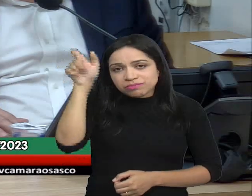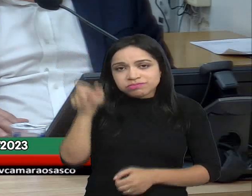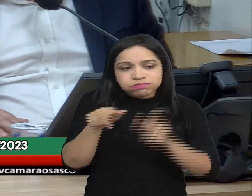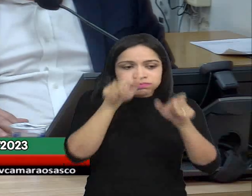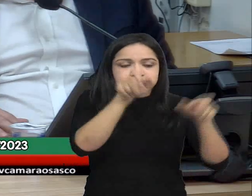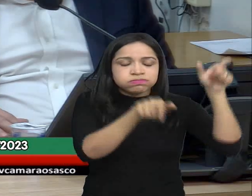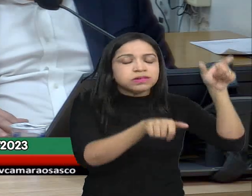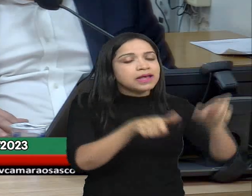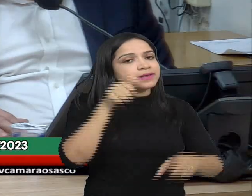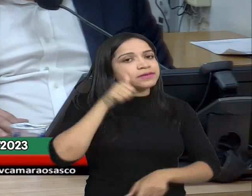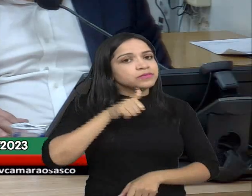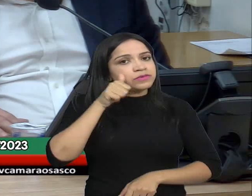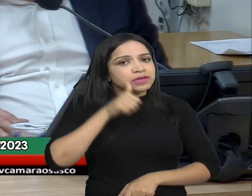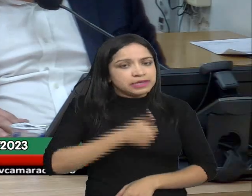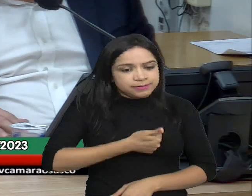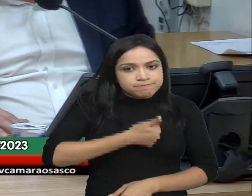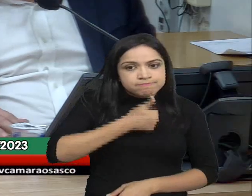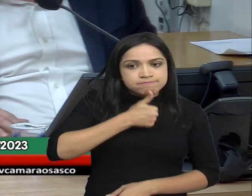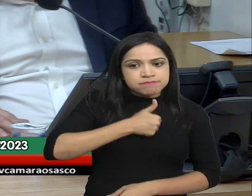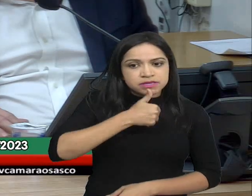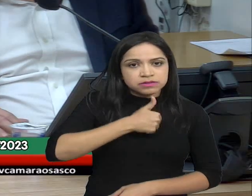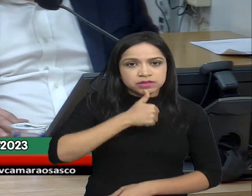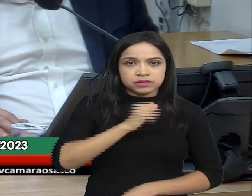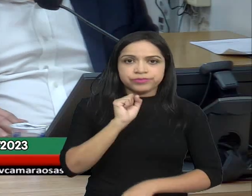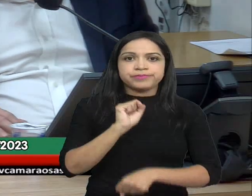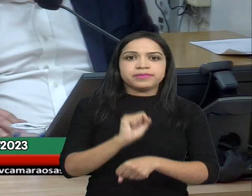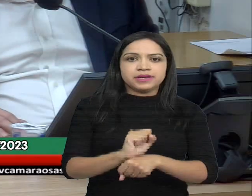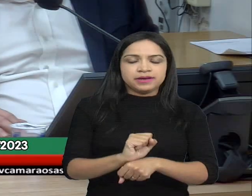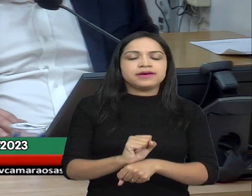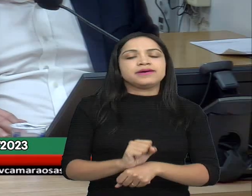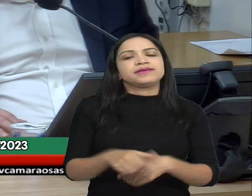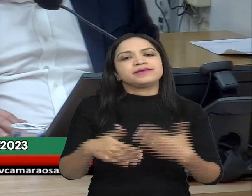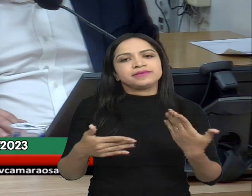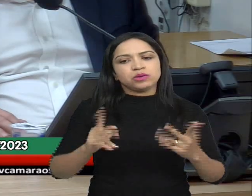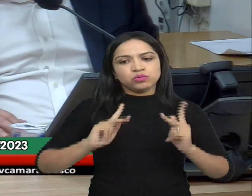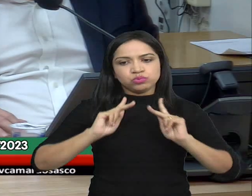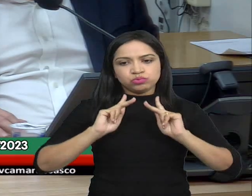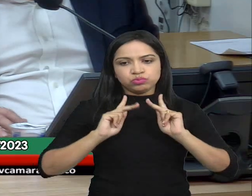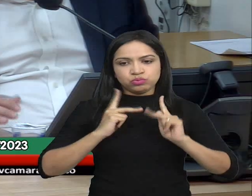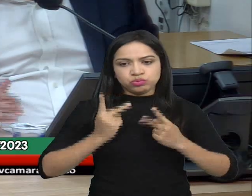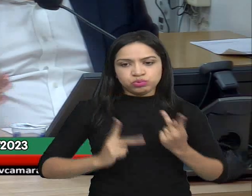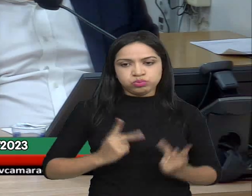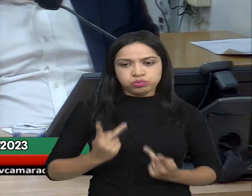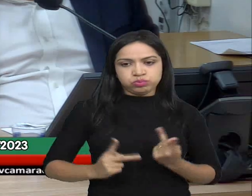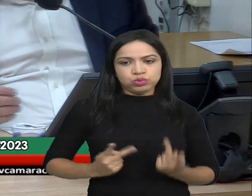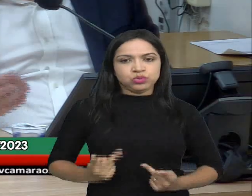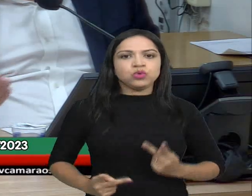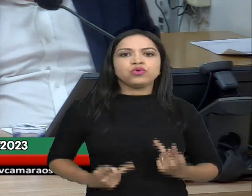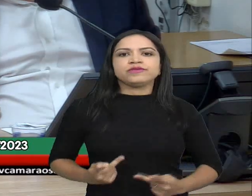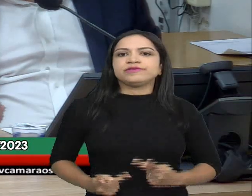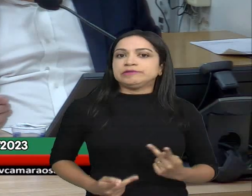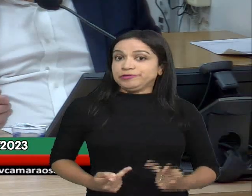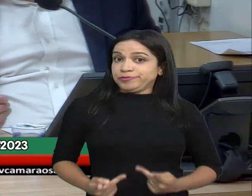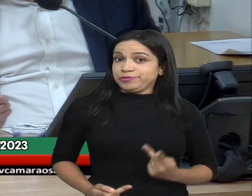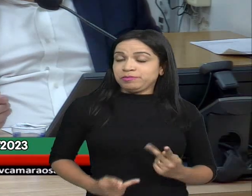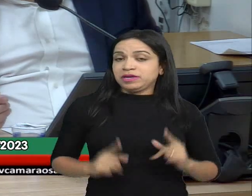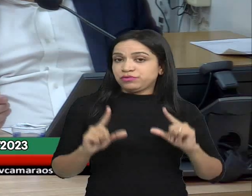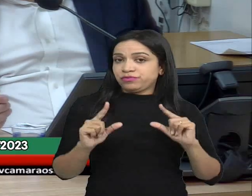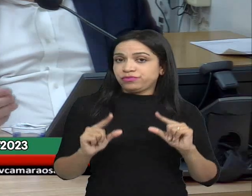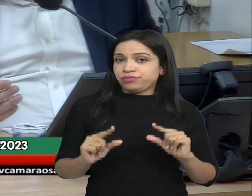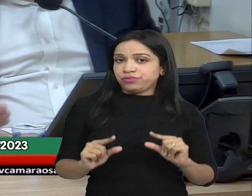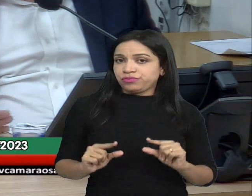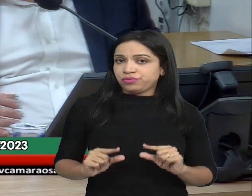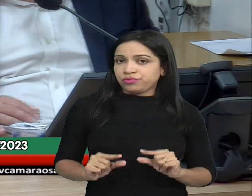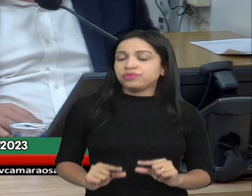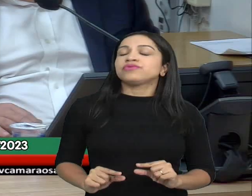protegia as coronárias, né? Então, ela passa a ter uma incidência maior que o homem,